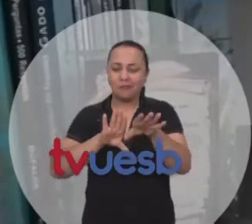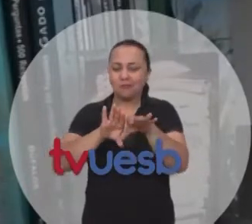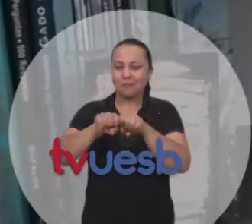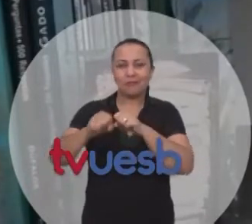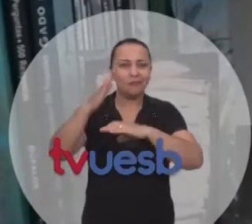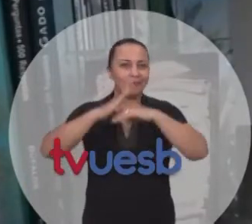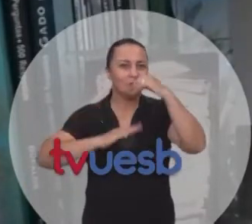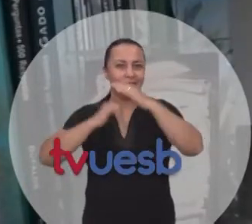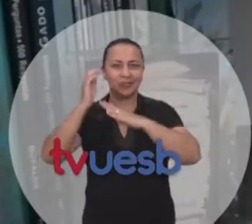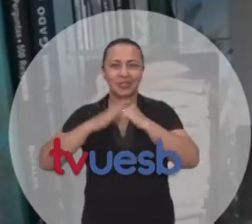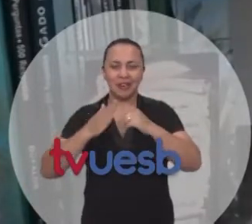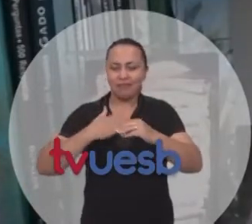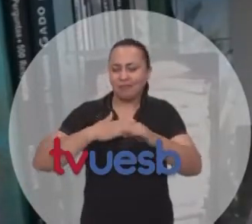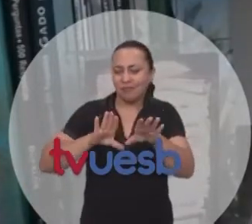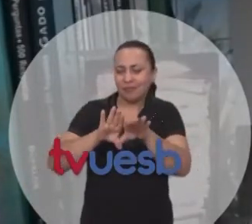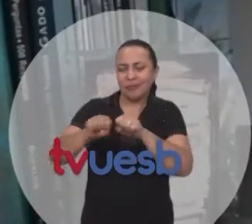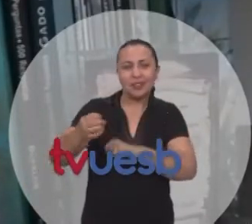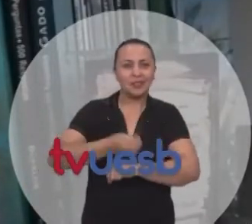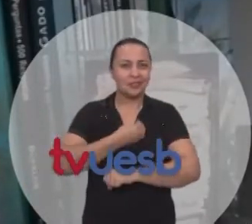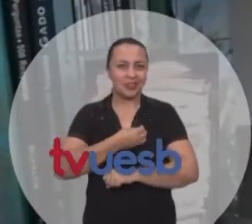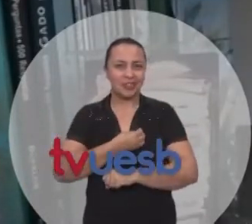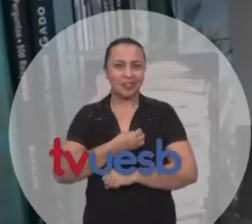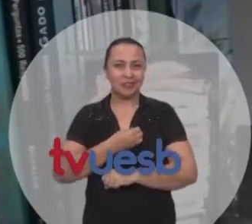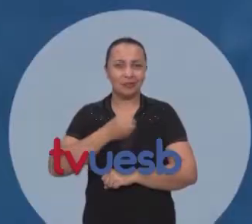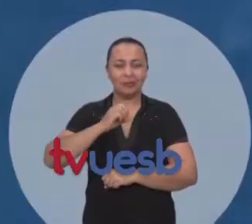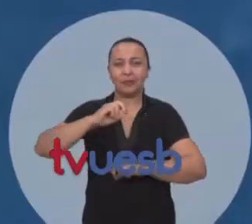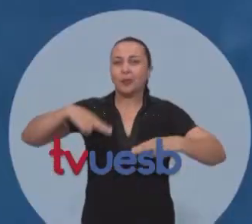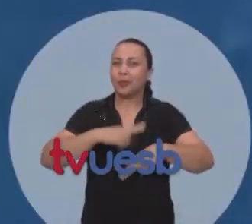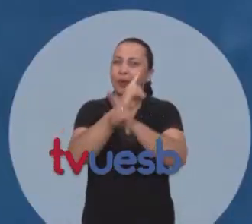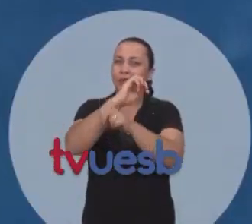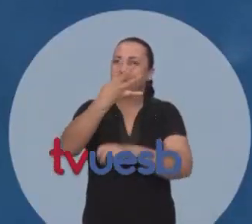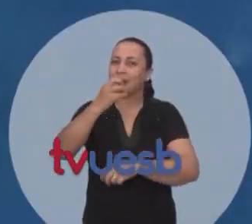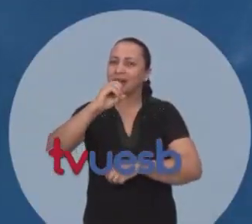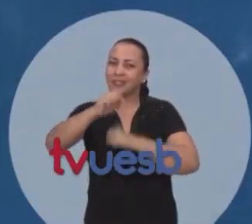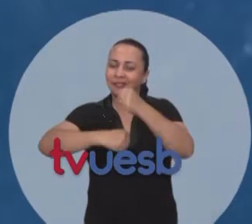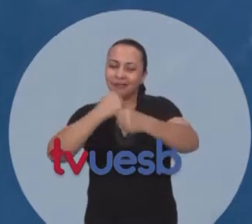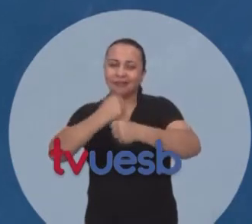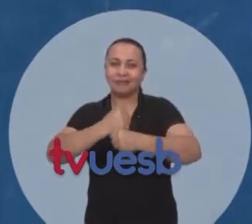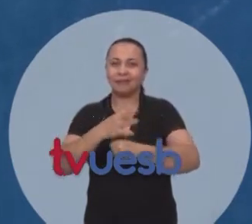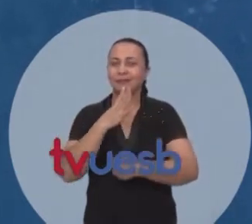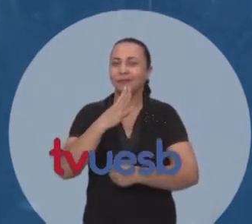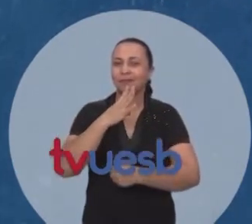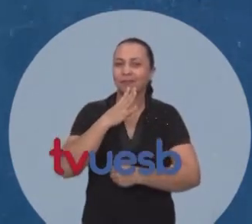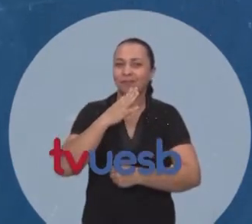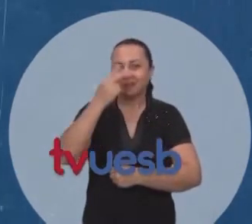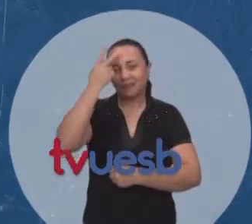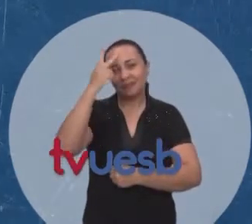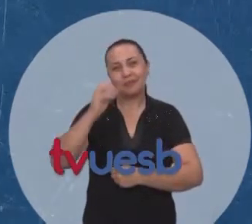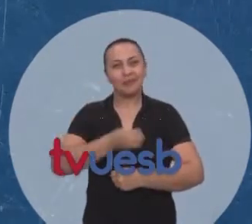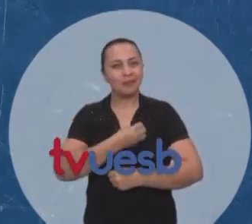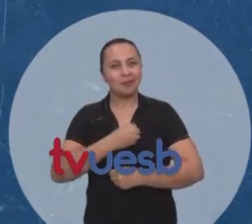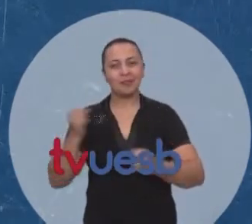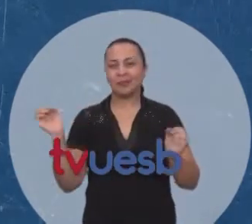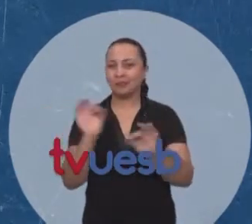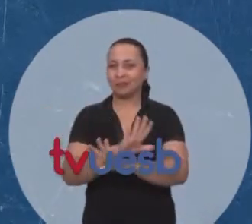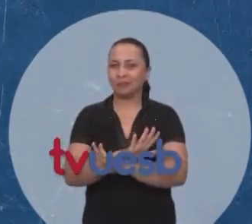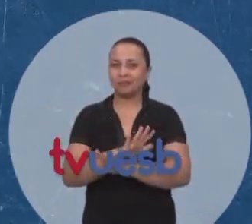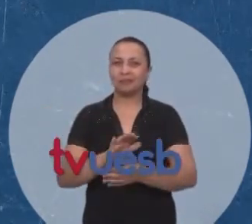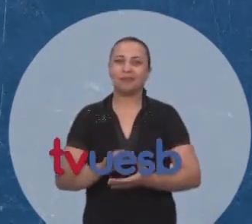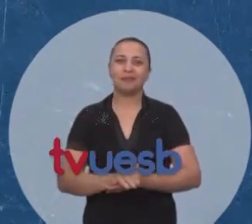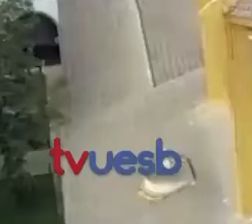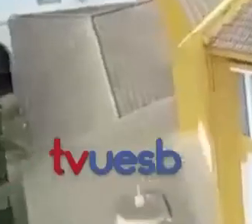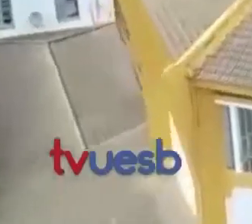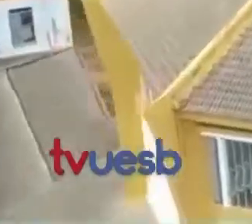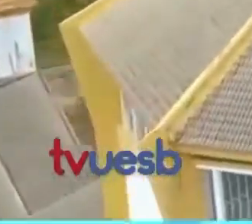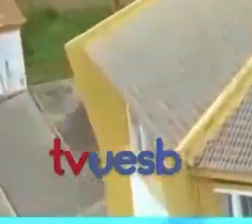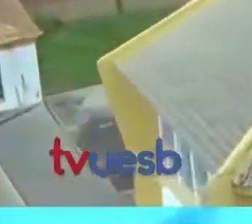minha formação, a formação profissional, a minha formação de vida. UESB, 40 anos. Conhecimento para uma vida